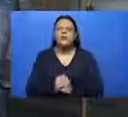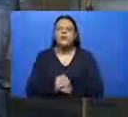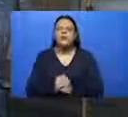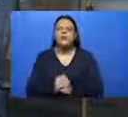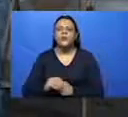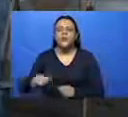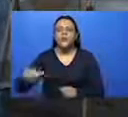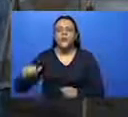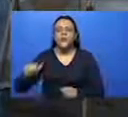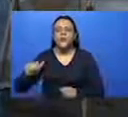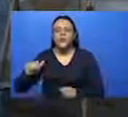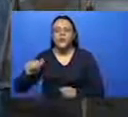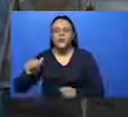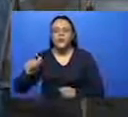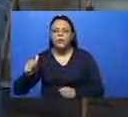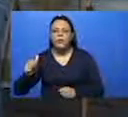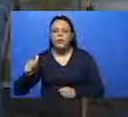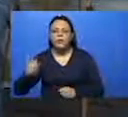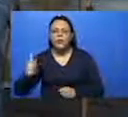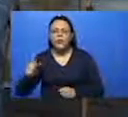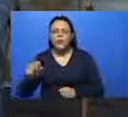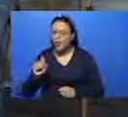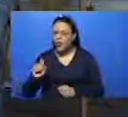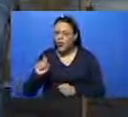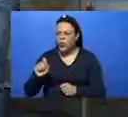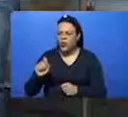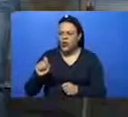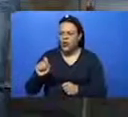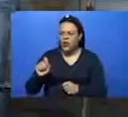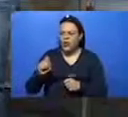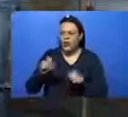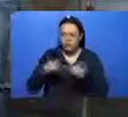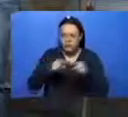Primeiramente, o que é um gráfico de setores?